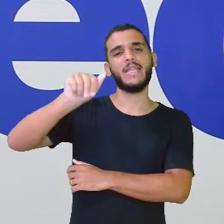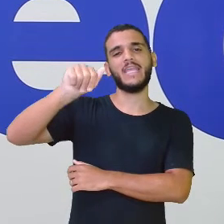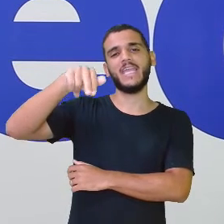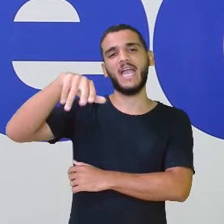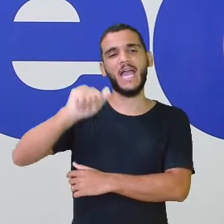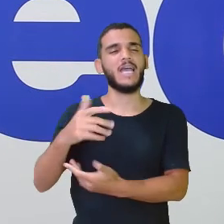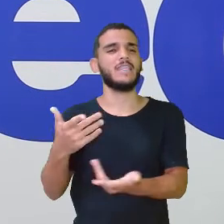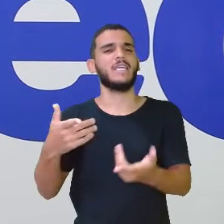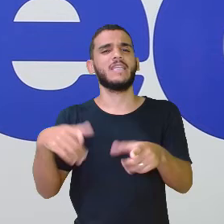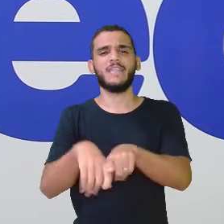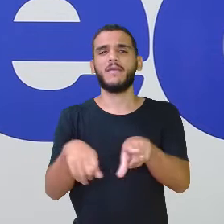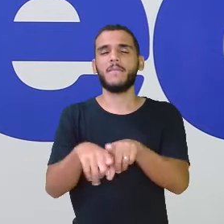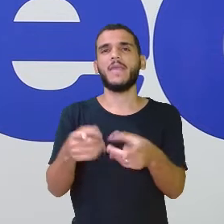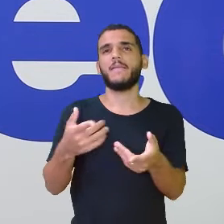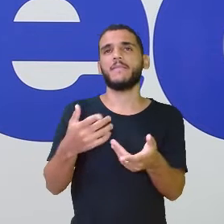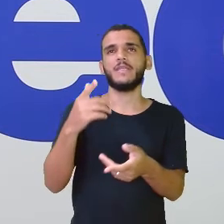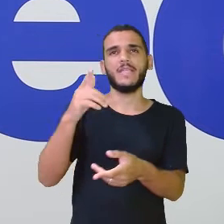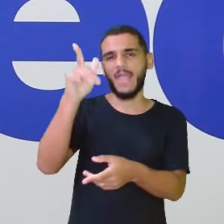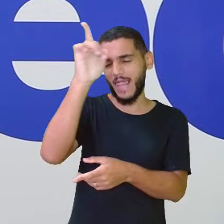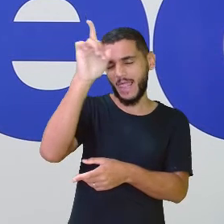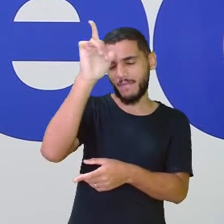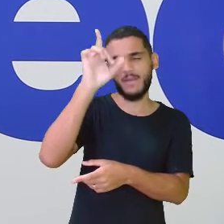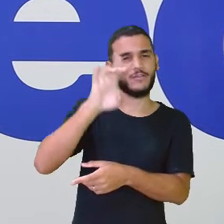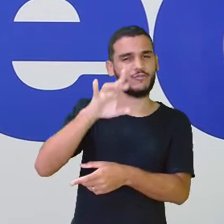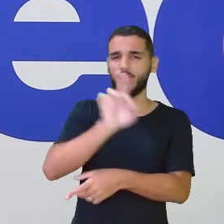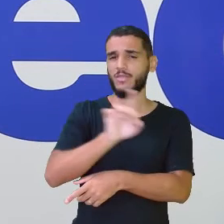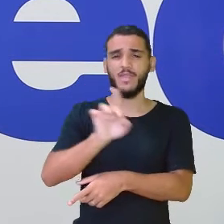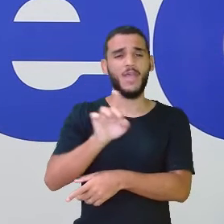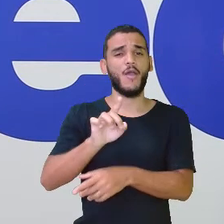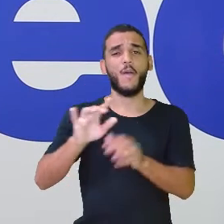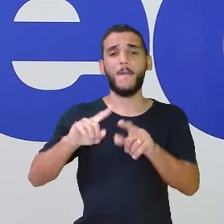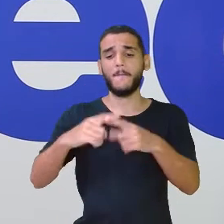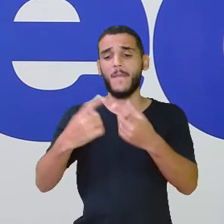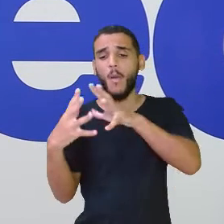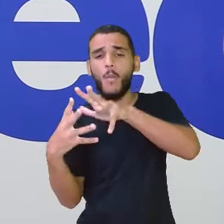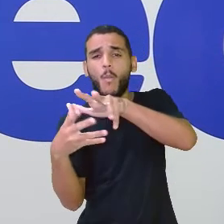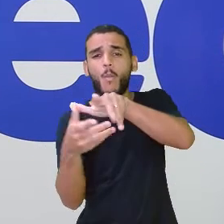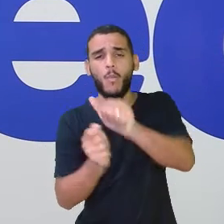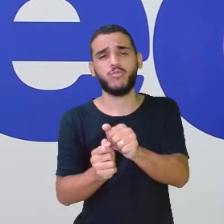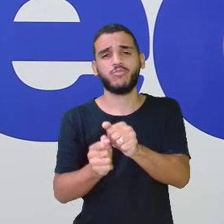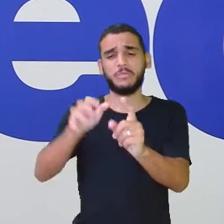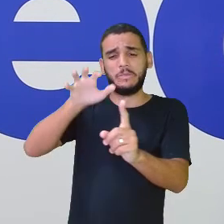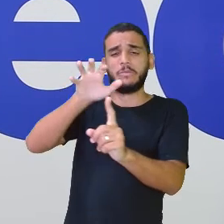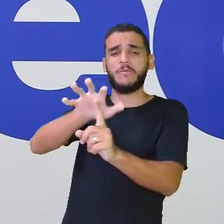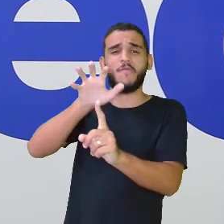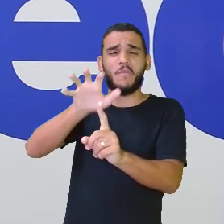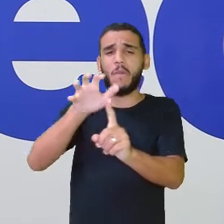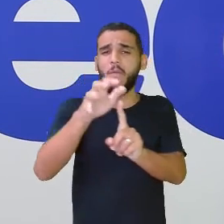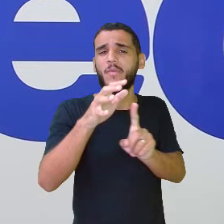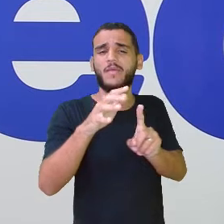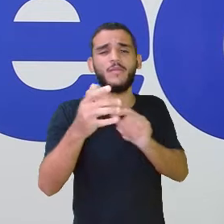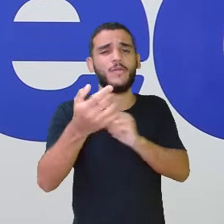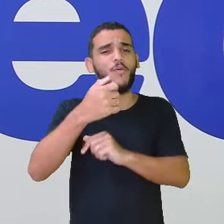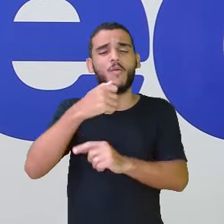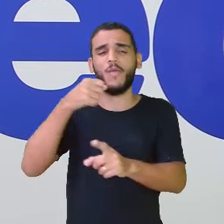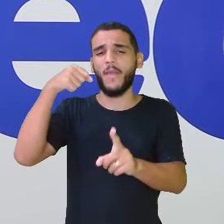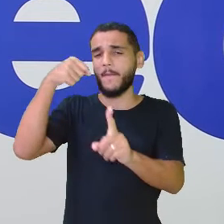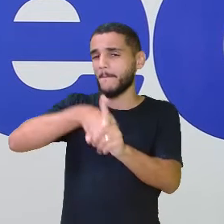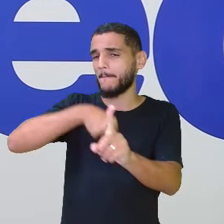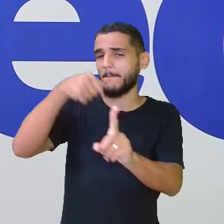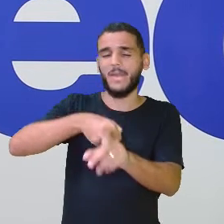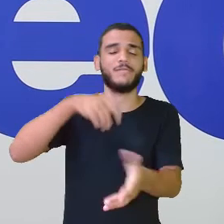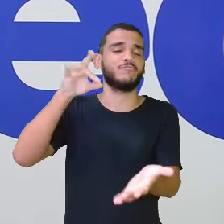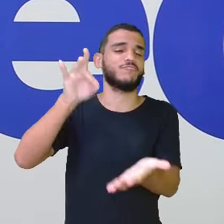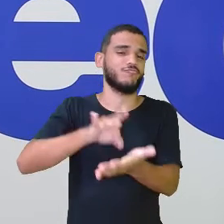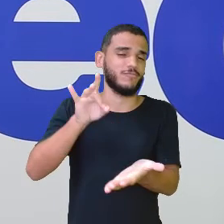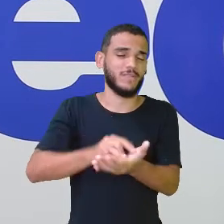Alemanha, naquele momento, mas causou, né, a nível global também impactos em outras nações, né? Então,